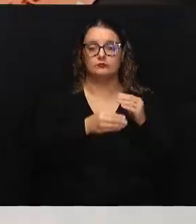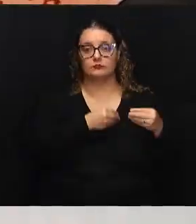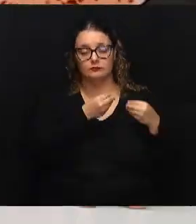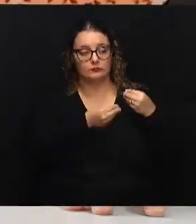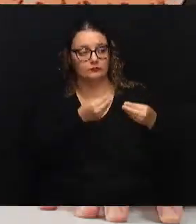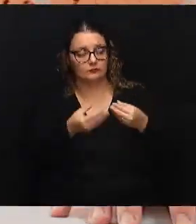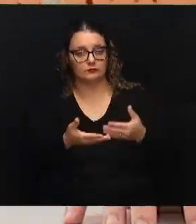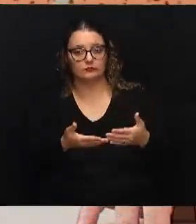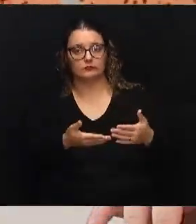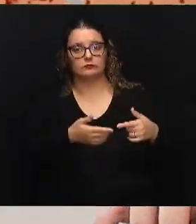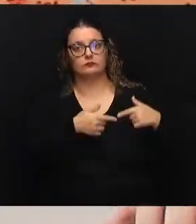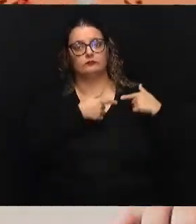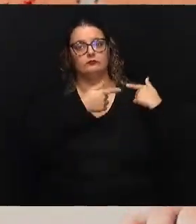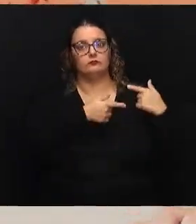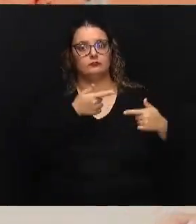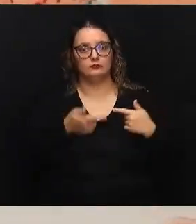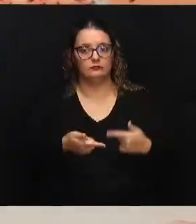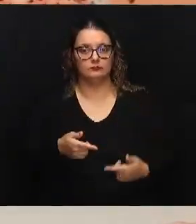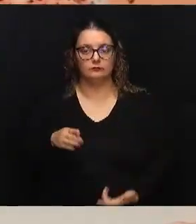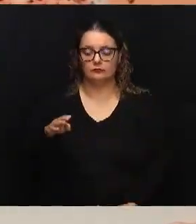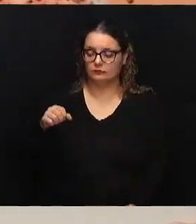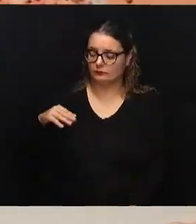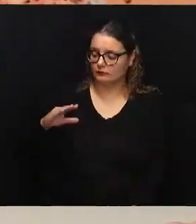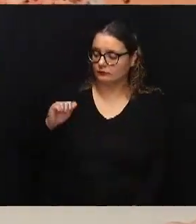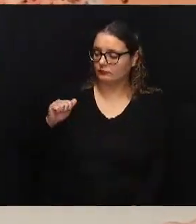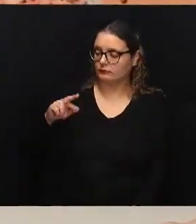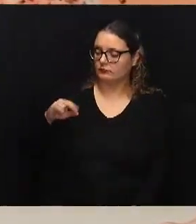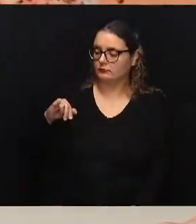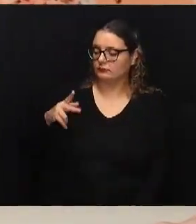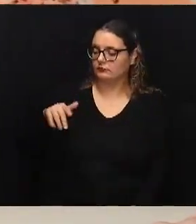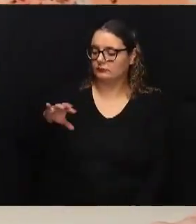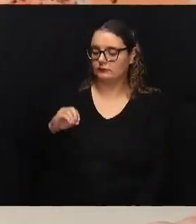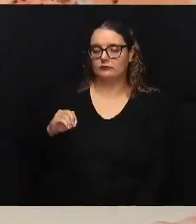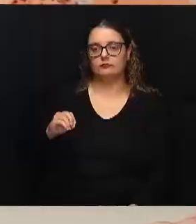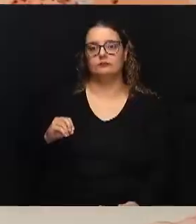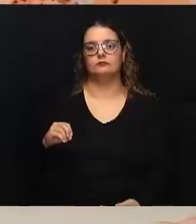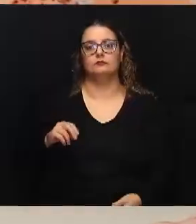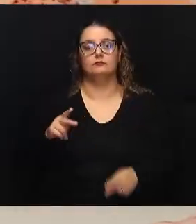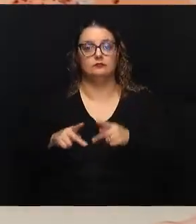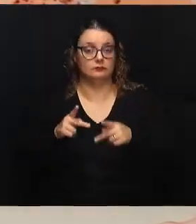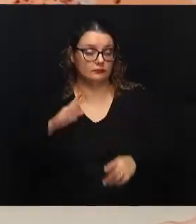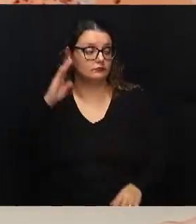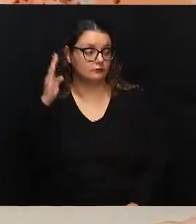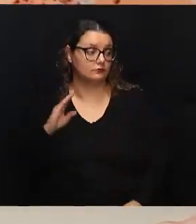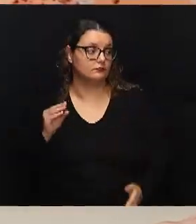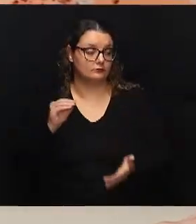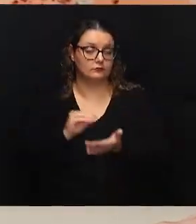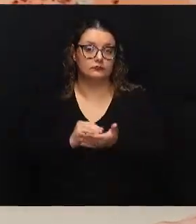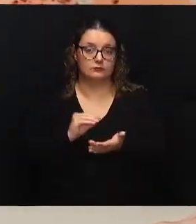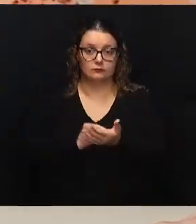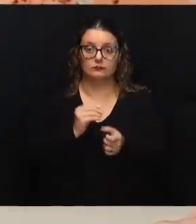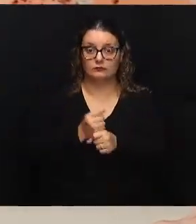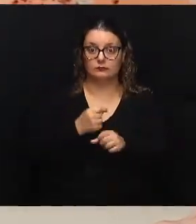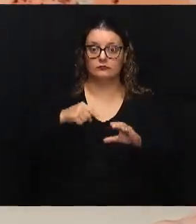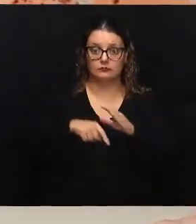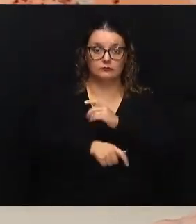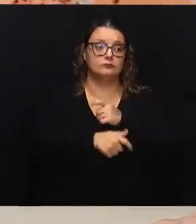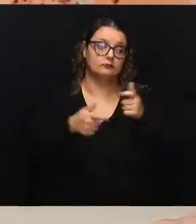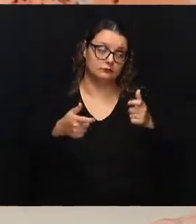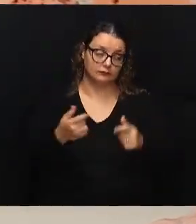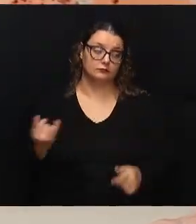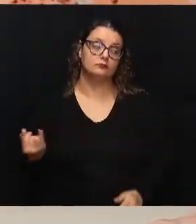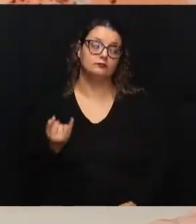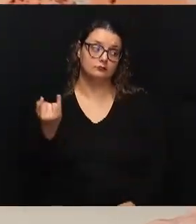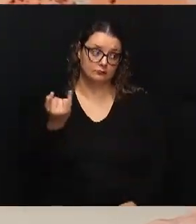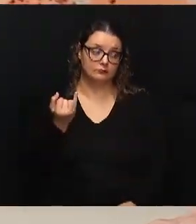chama de bancarização da população brasileira avançou bastante, né? E você teve nos últimos anos um avanço bastante expressivo